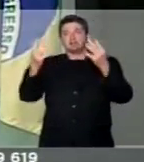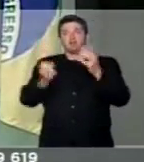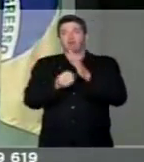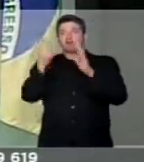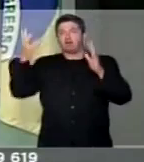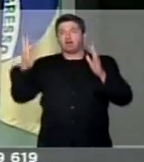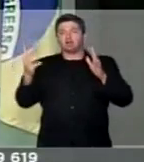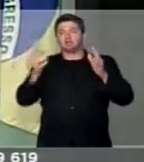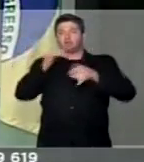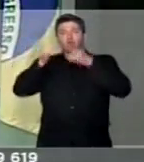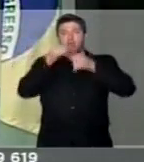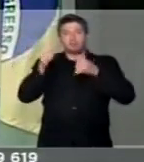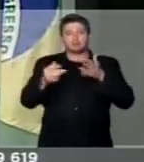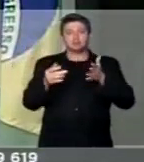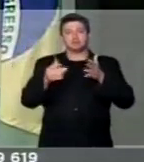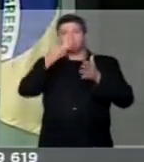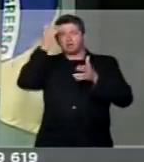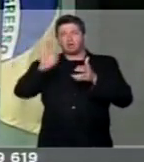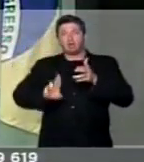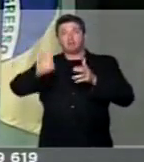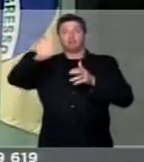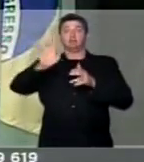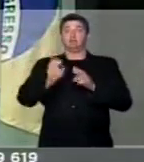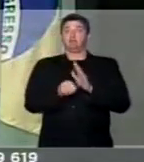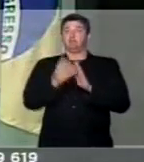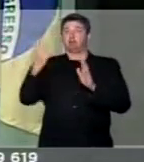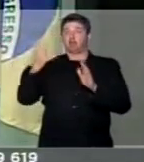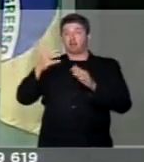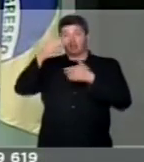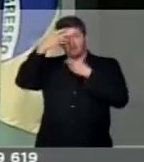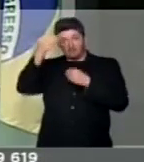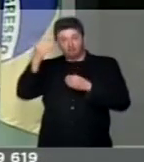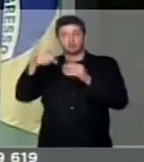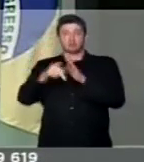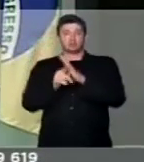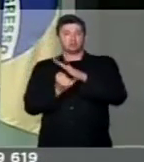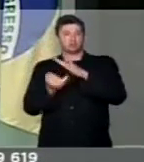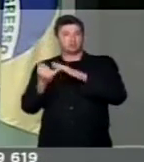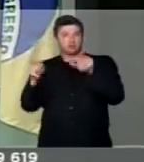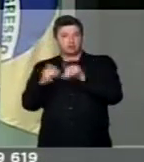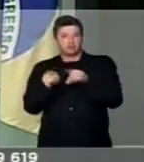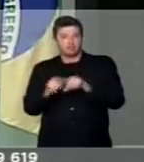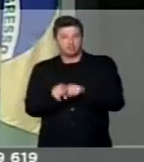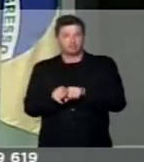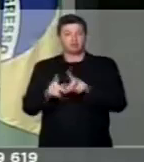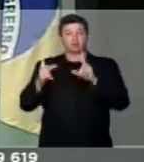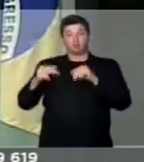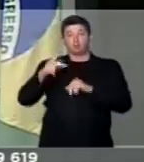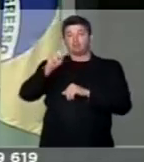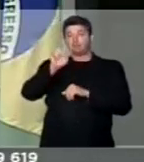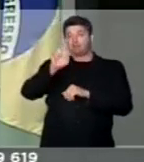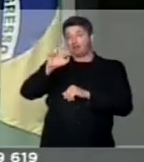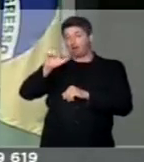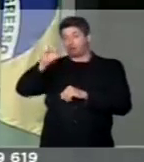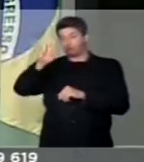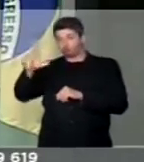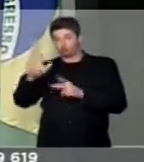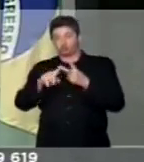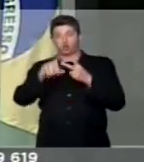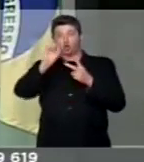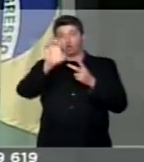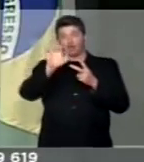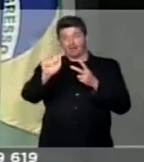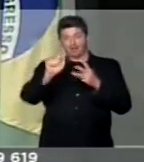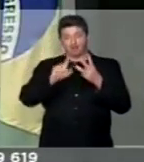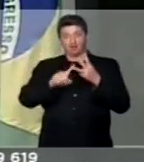de diversos representantes e autoridades de instituições, como do Parlasul, como da